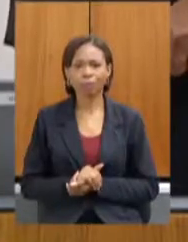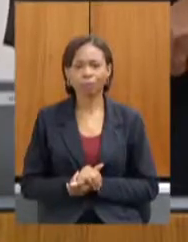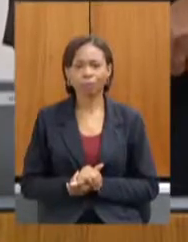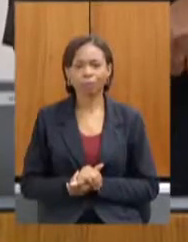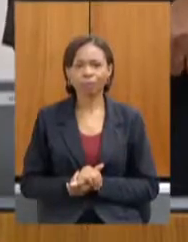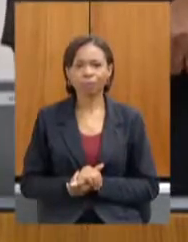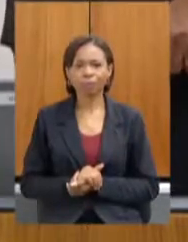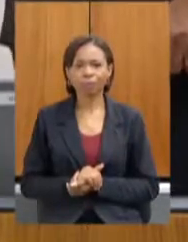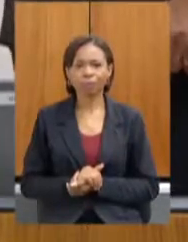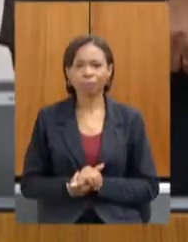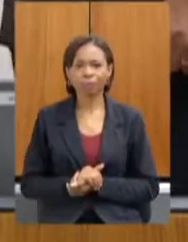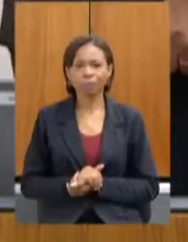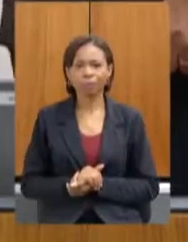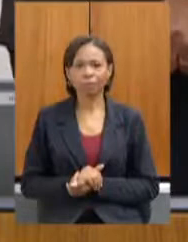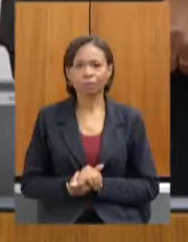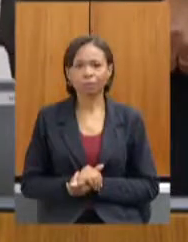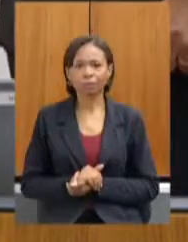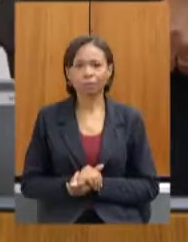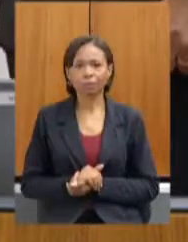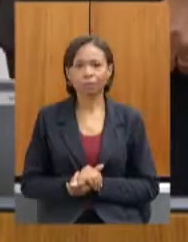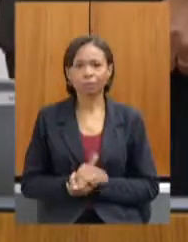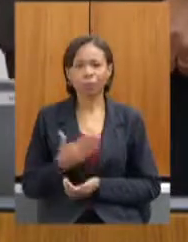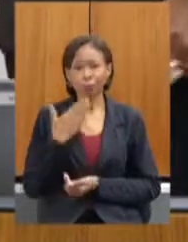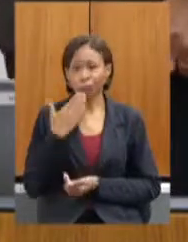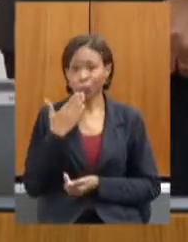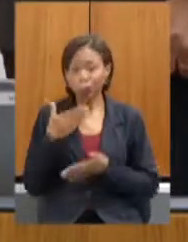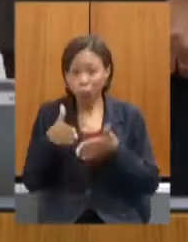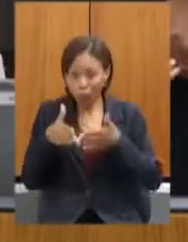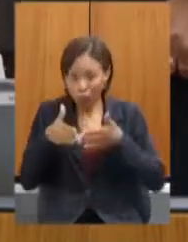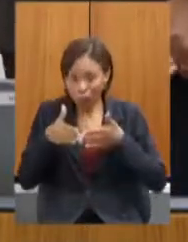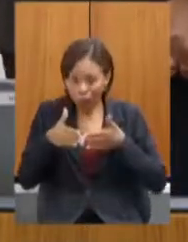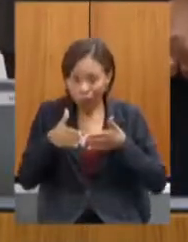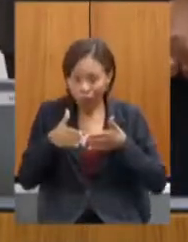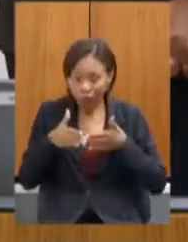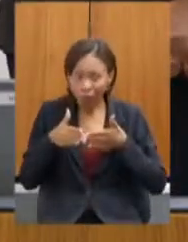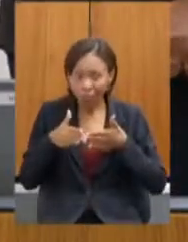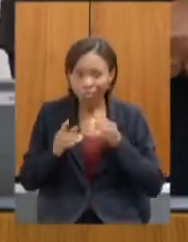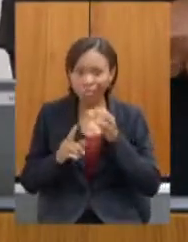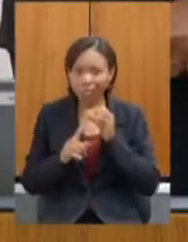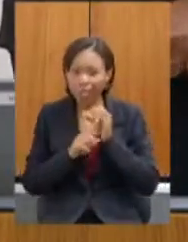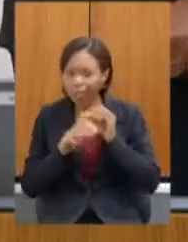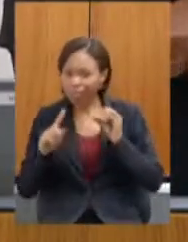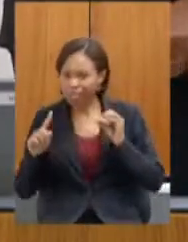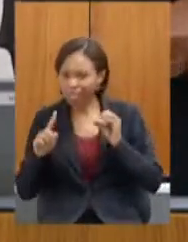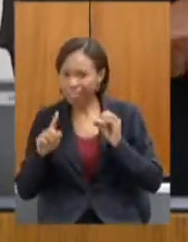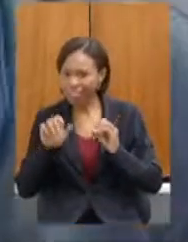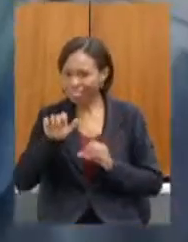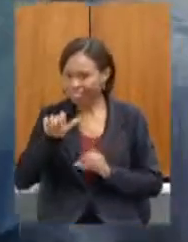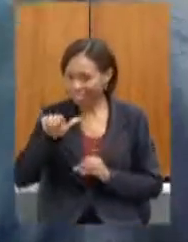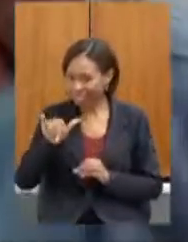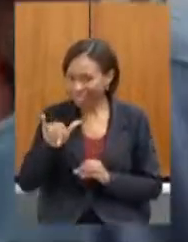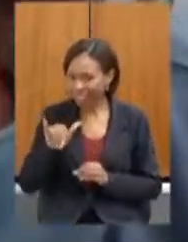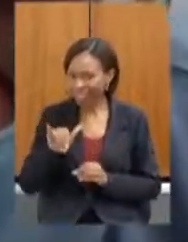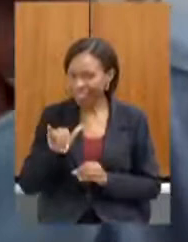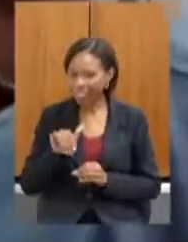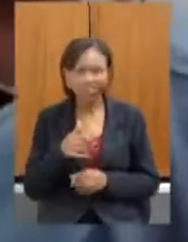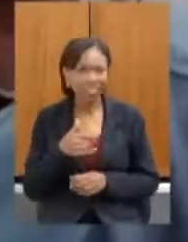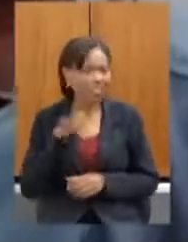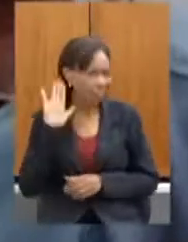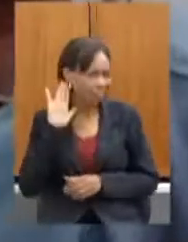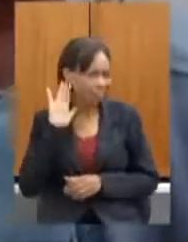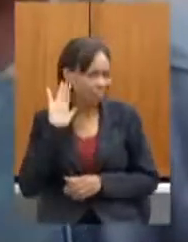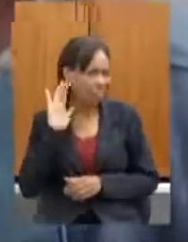por favor fazer pa por favor ligar o microfone Doutor ele tá aqui tá me ouvindo